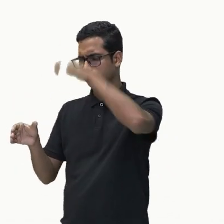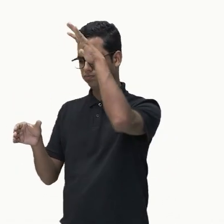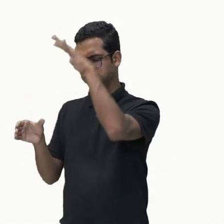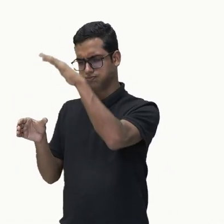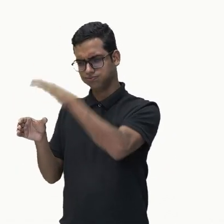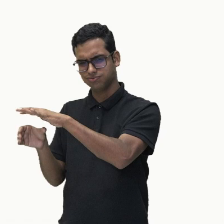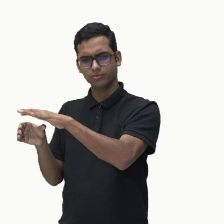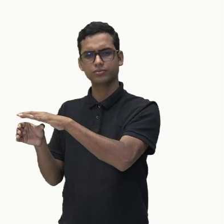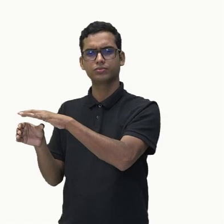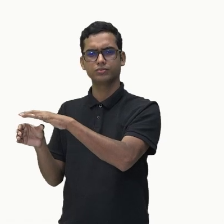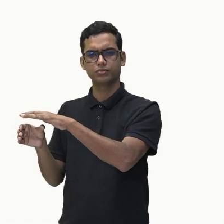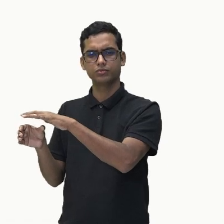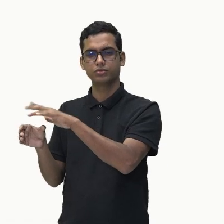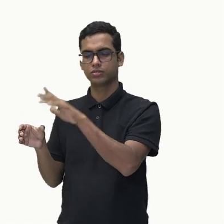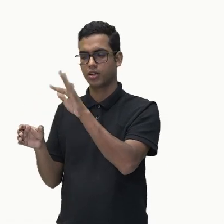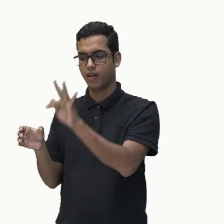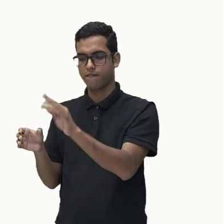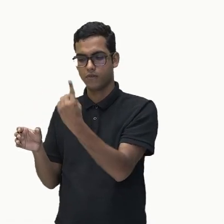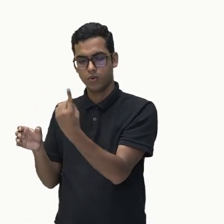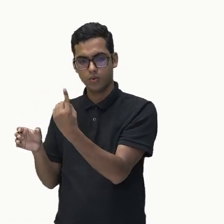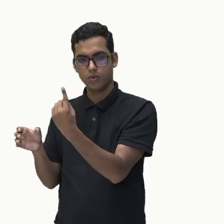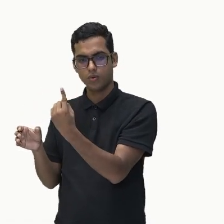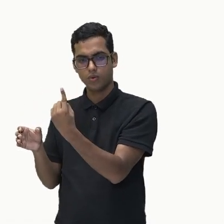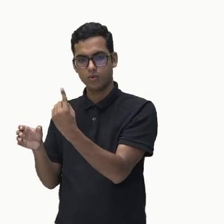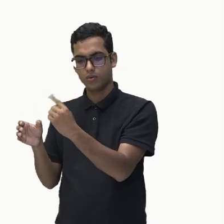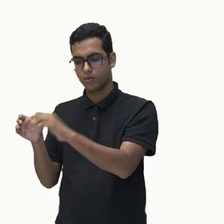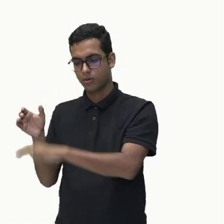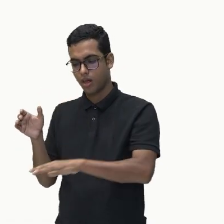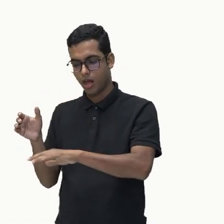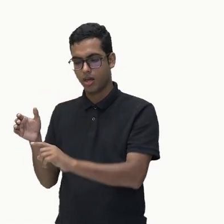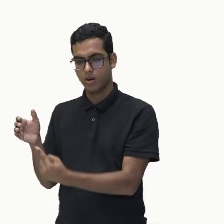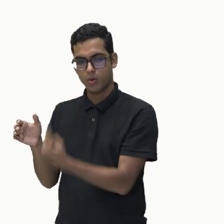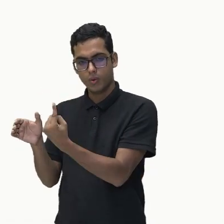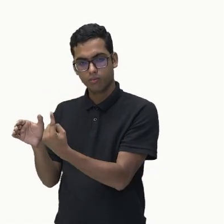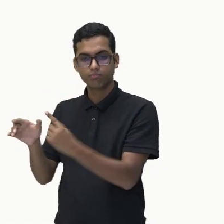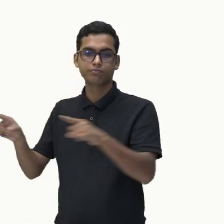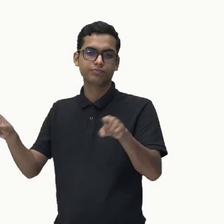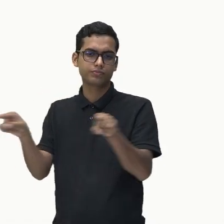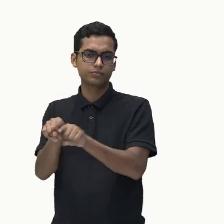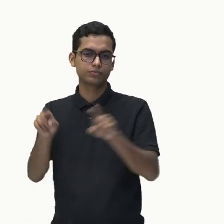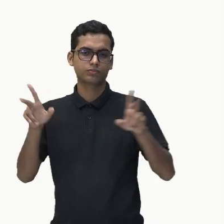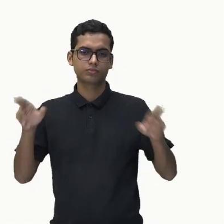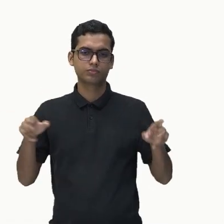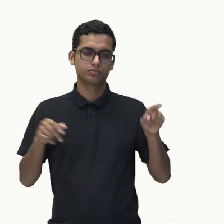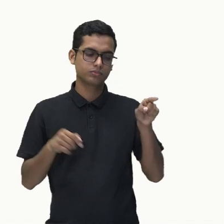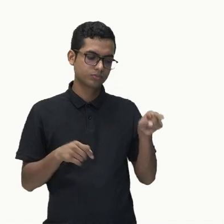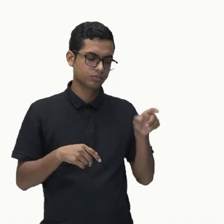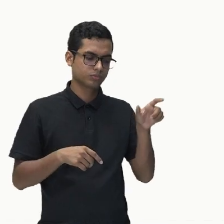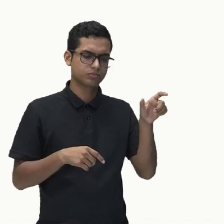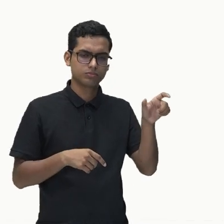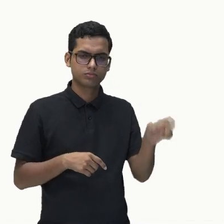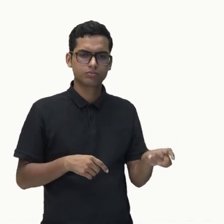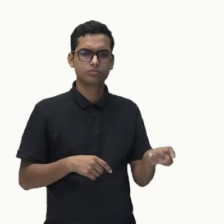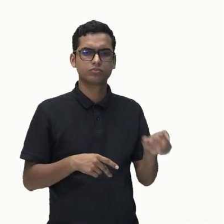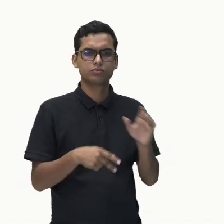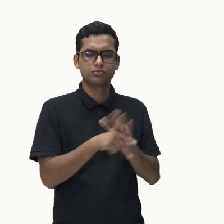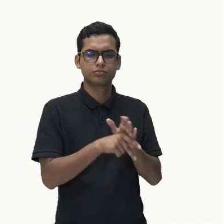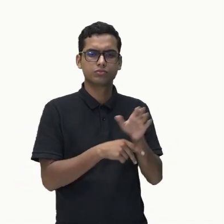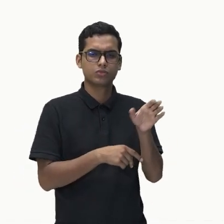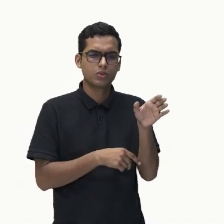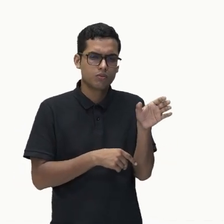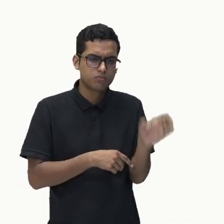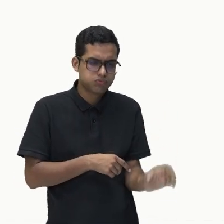F1 sobre a área 1. E isso vai ser exatamente igual ao outro lado aqui, né? A